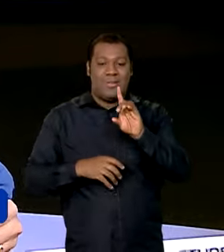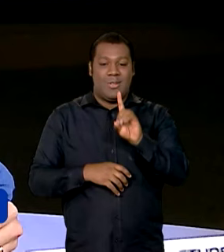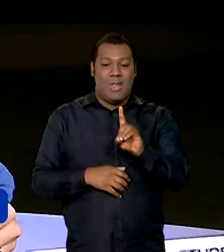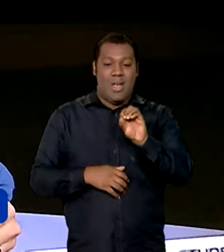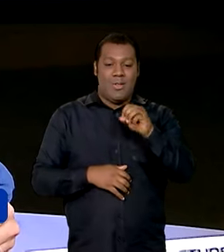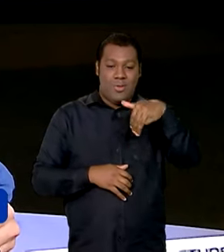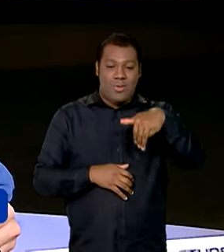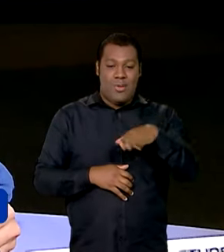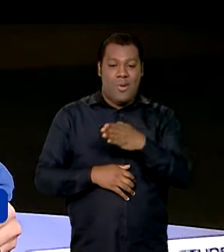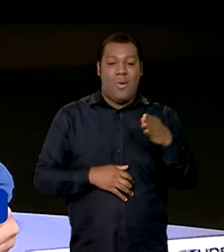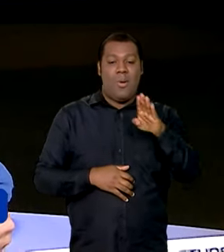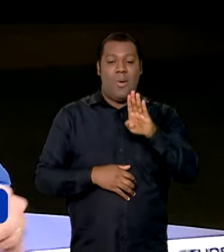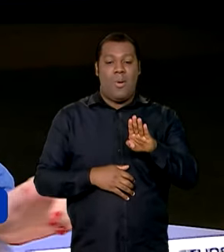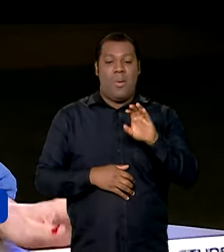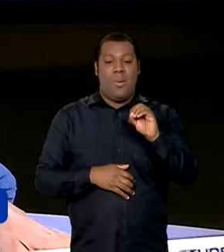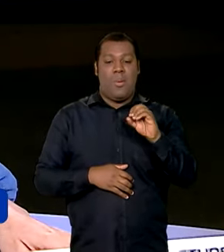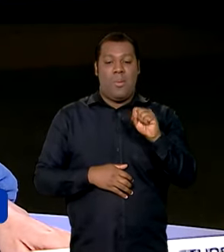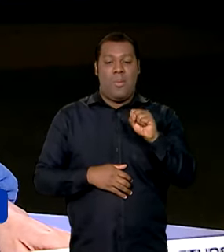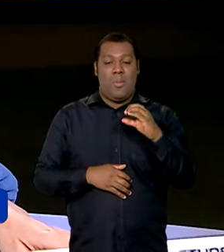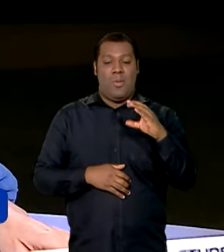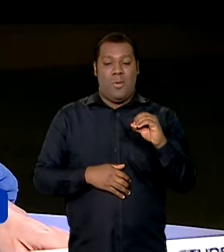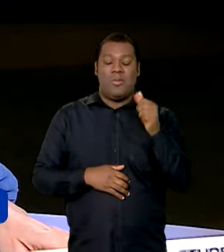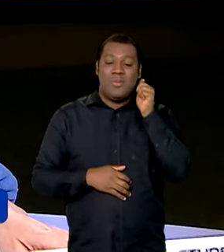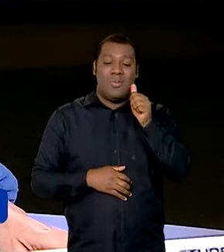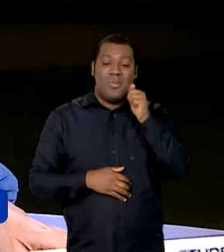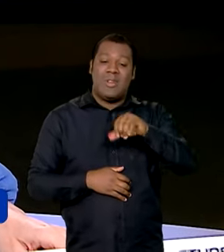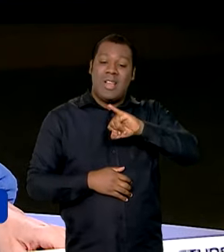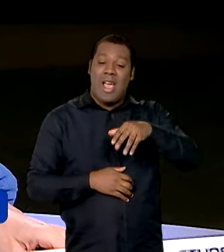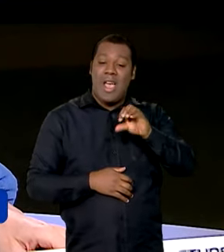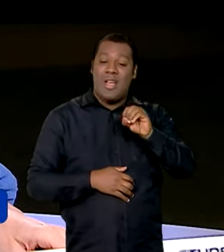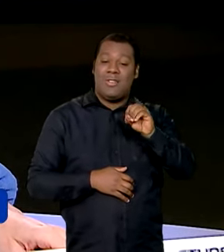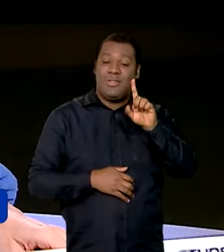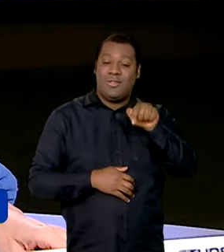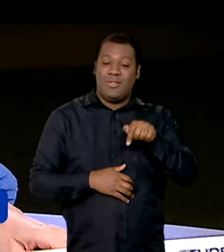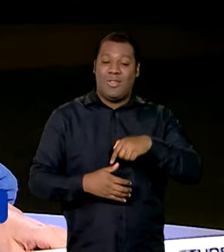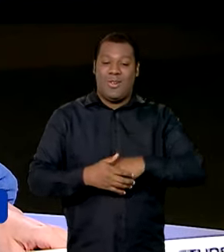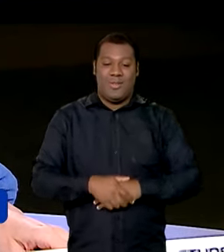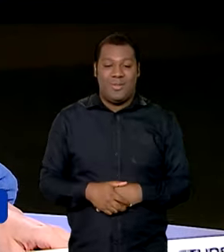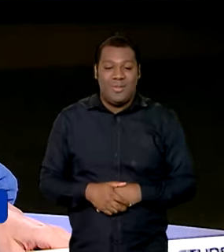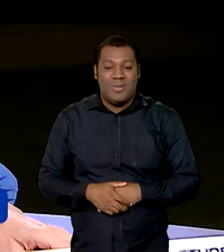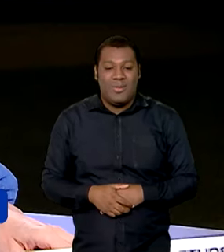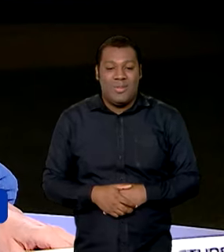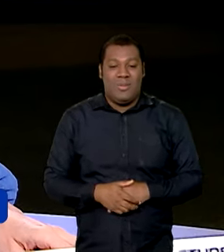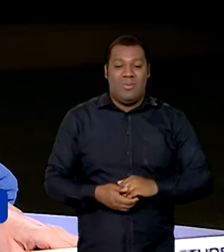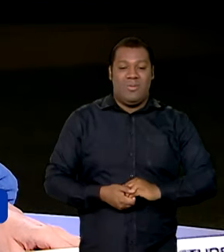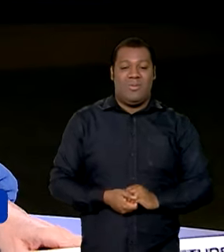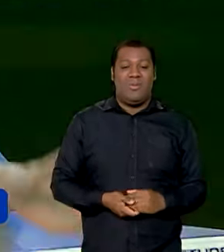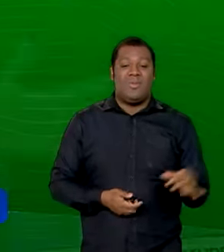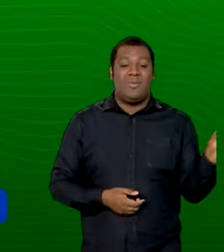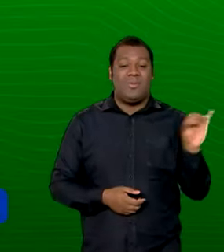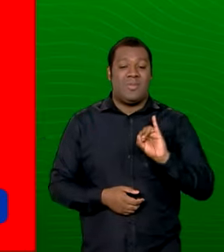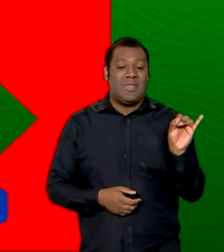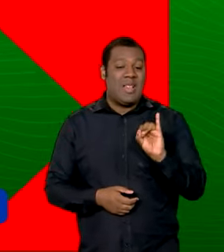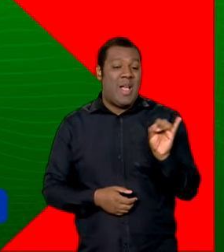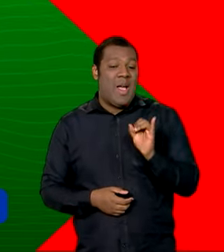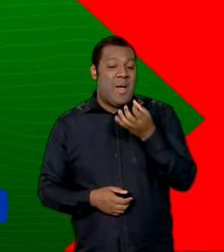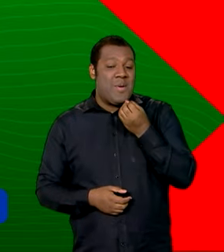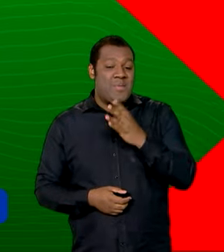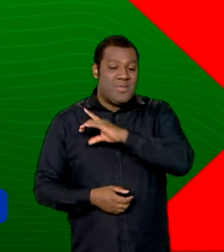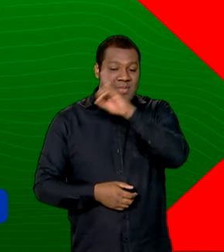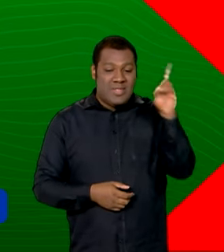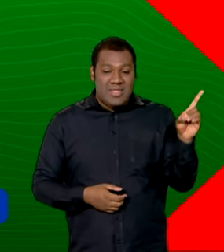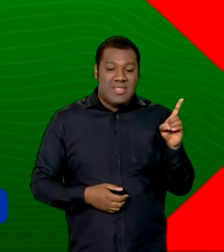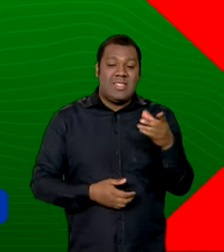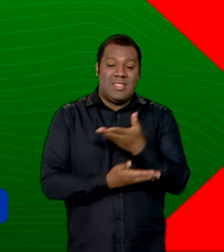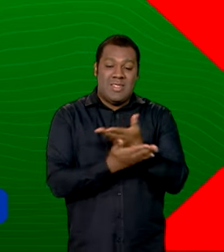lá com a gente é a Jocasta Pimentel Oi Jocasta bom dia para você Bom dia Karine Bom dia